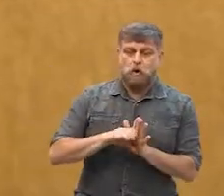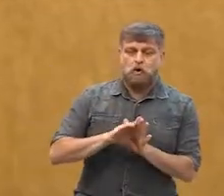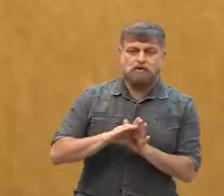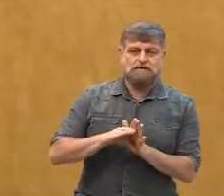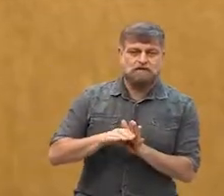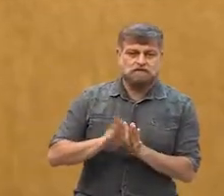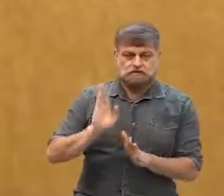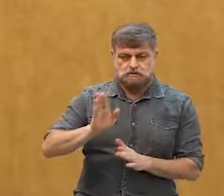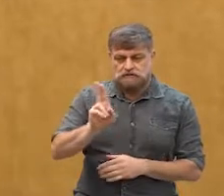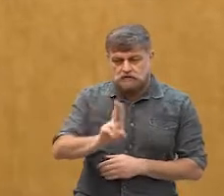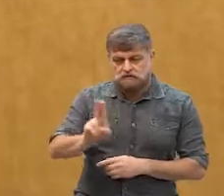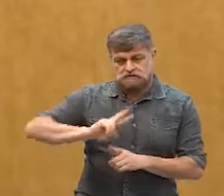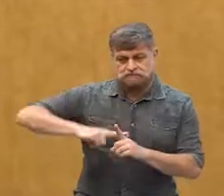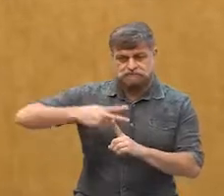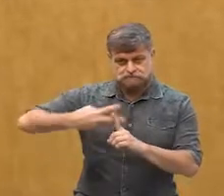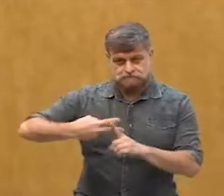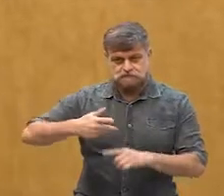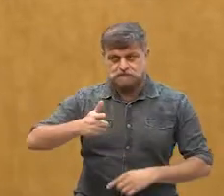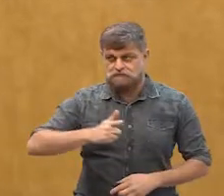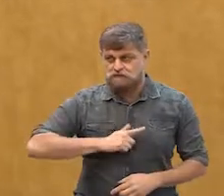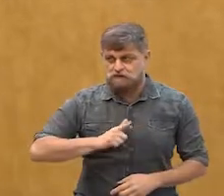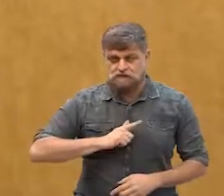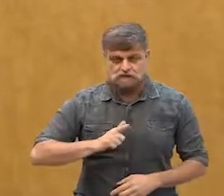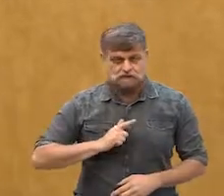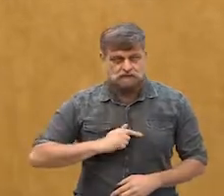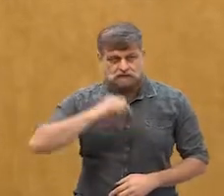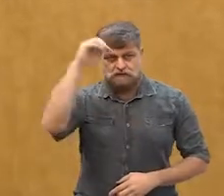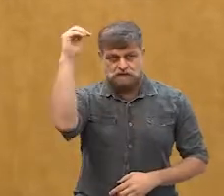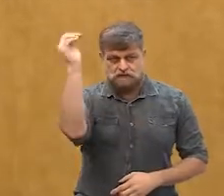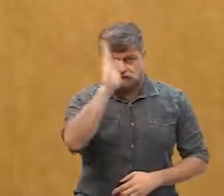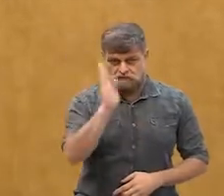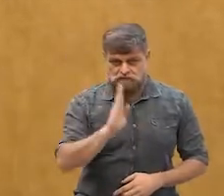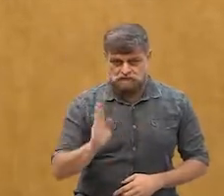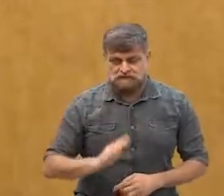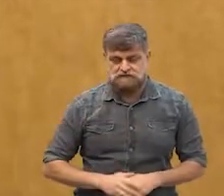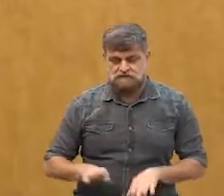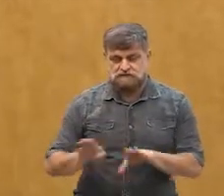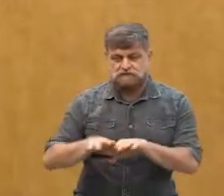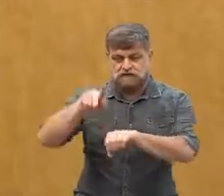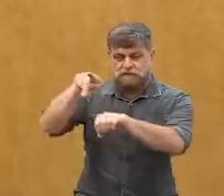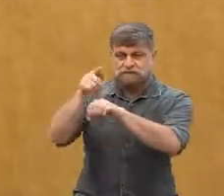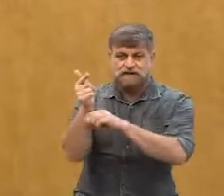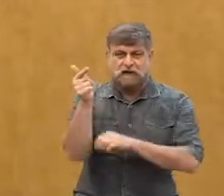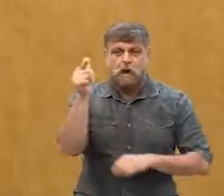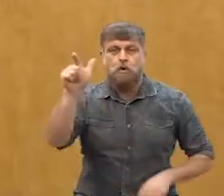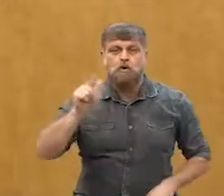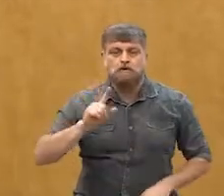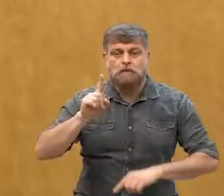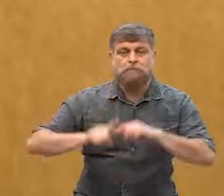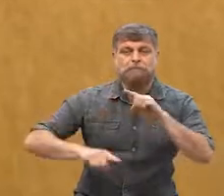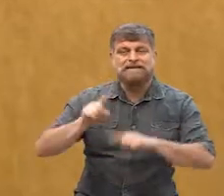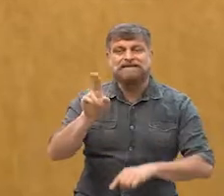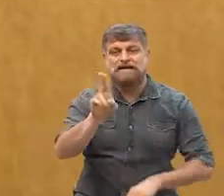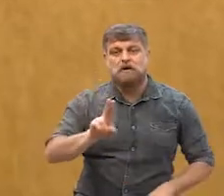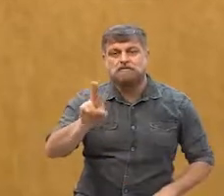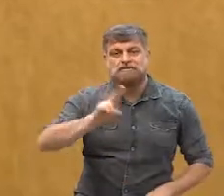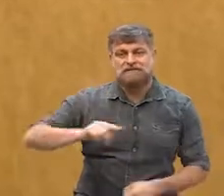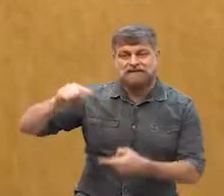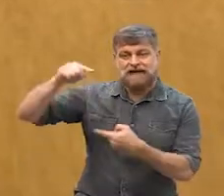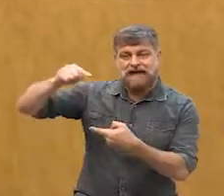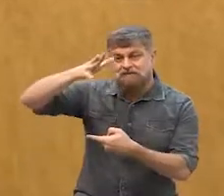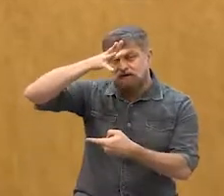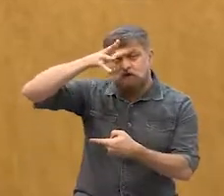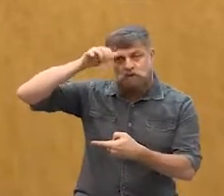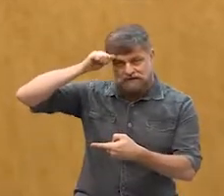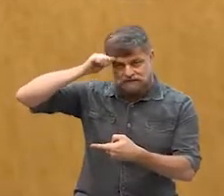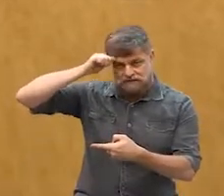reciclado, porque já tem aprovação no Brasil e no exterior de usar material reciclado para garrafa de PET. Então,